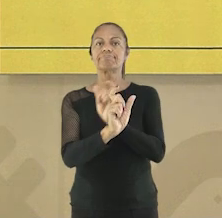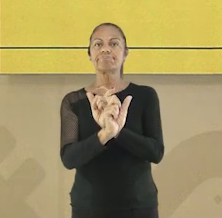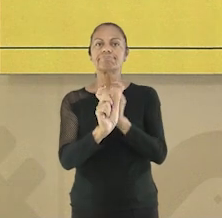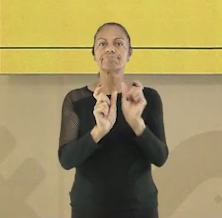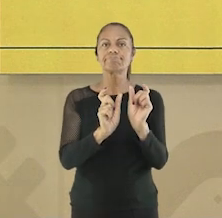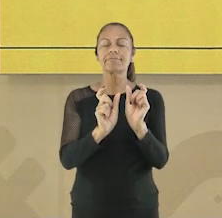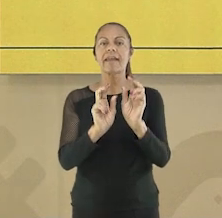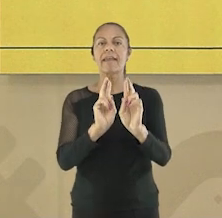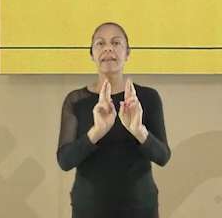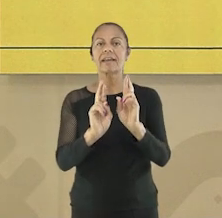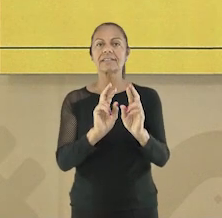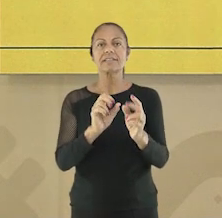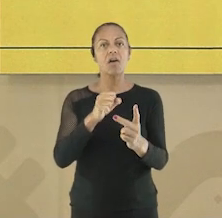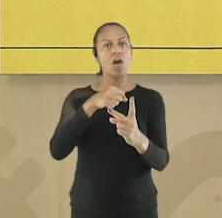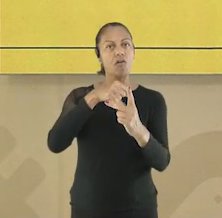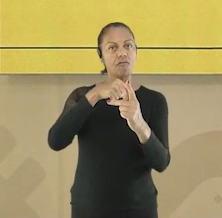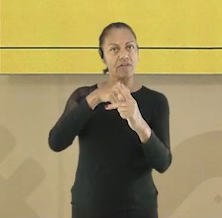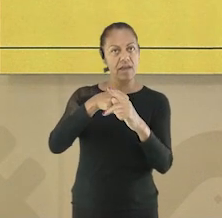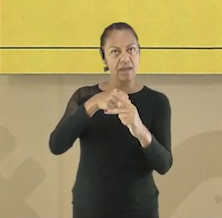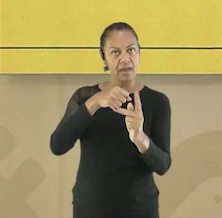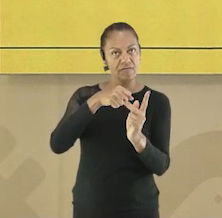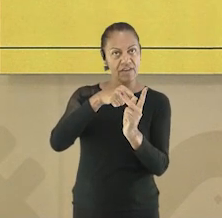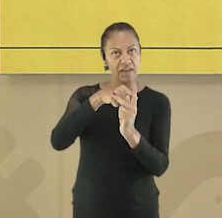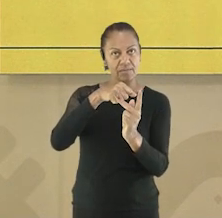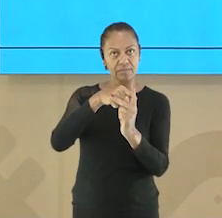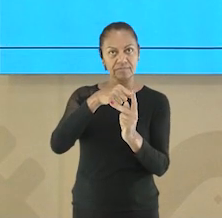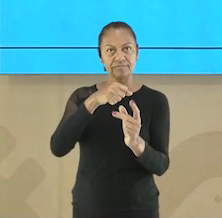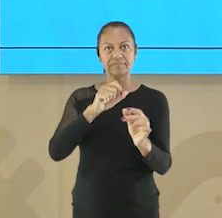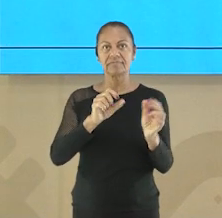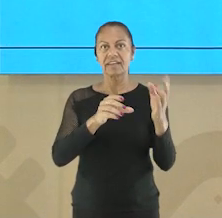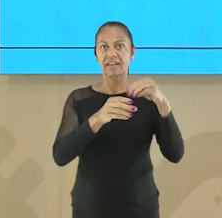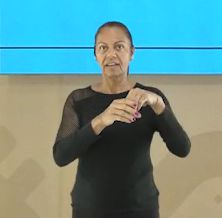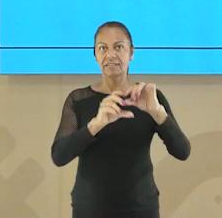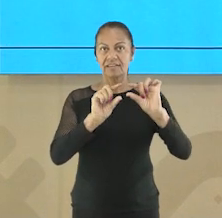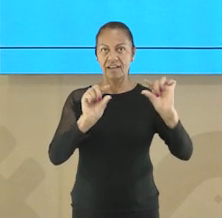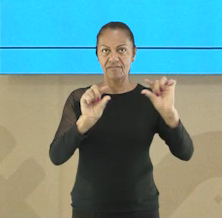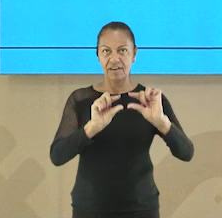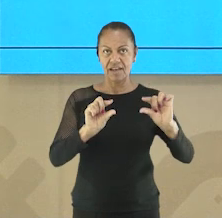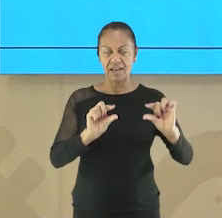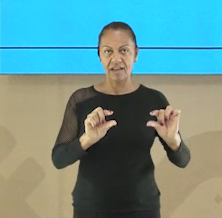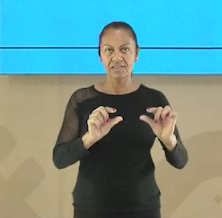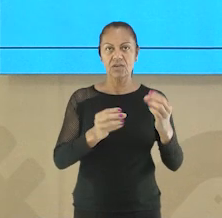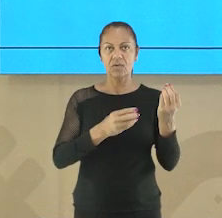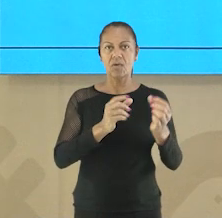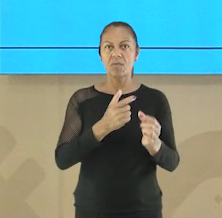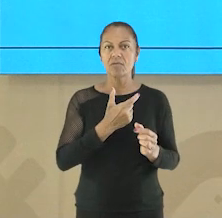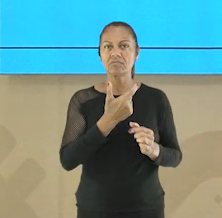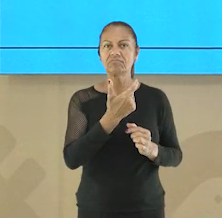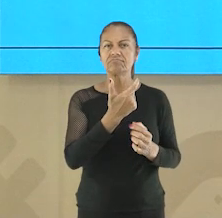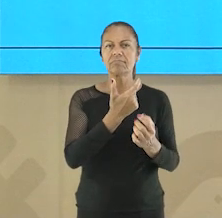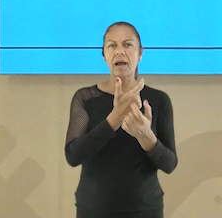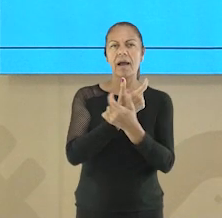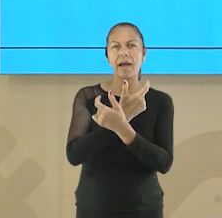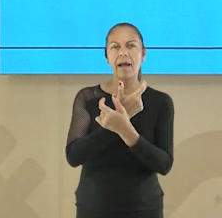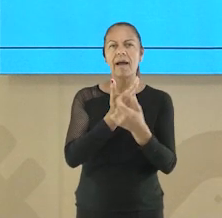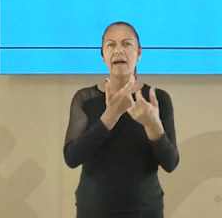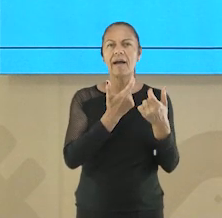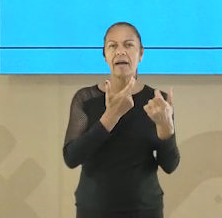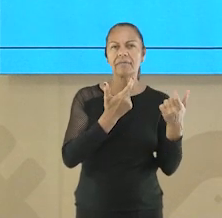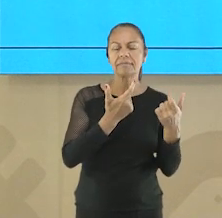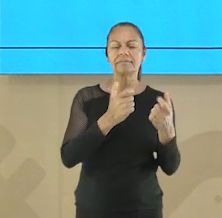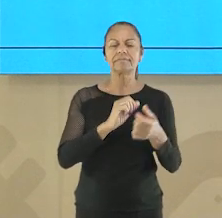frase. Existem 3 tipos de colocação pronominal. Cada uma delas ocorre de acordo com algumas regrinhas.